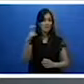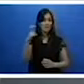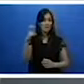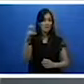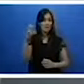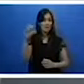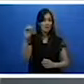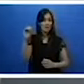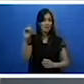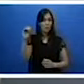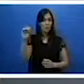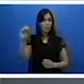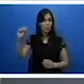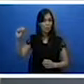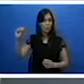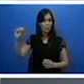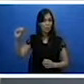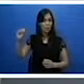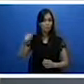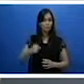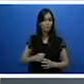508